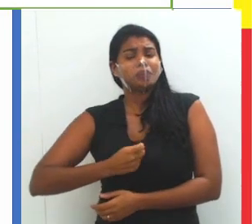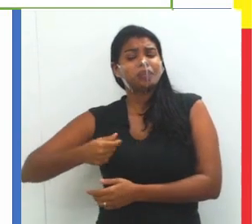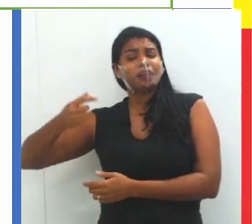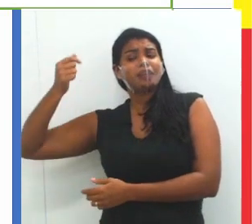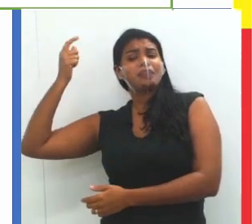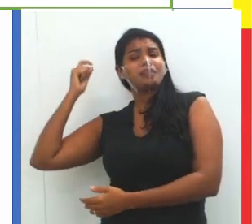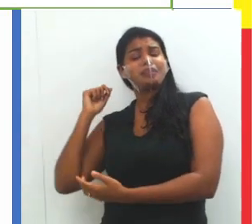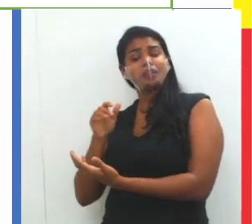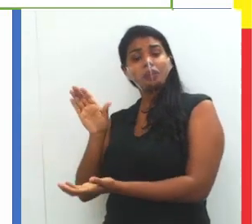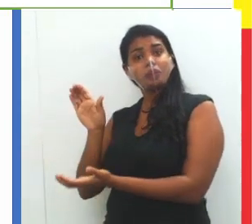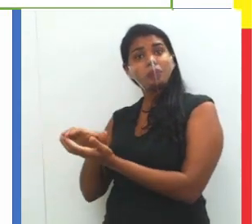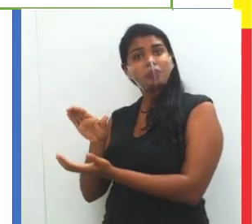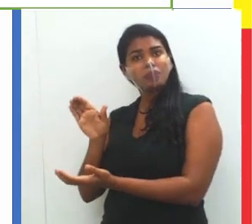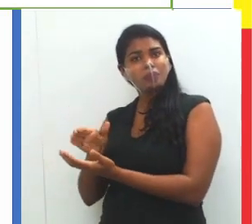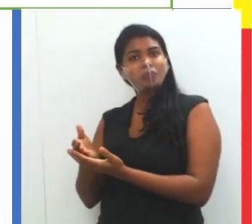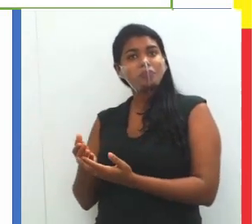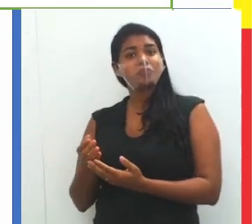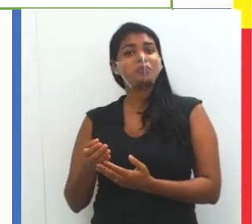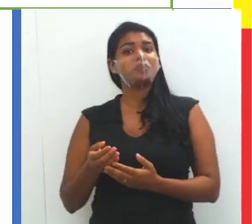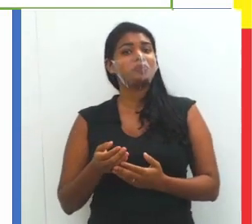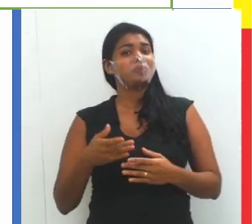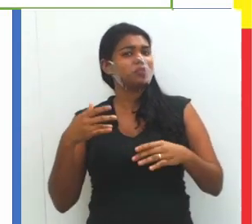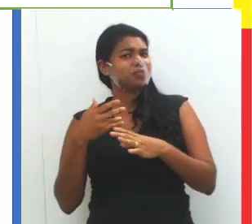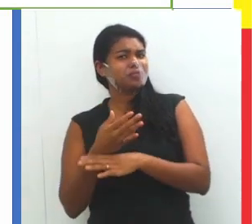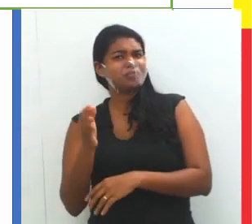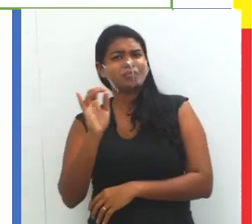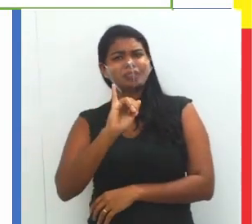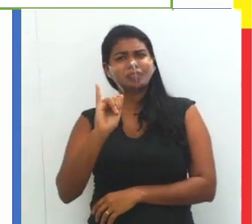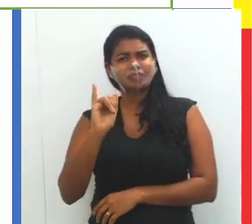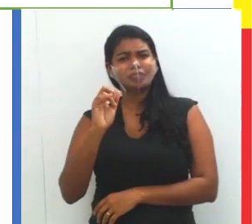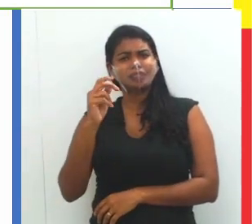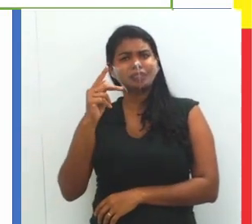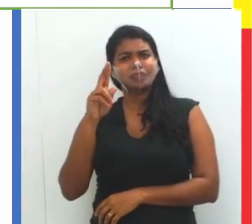de Pernambuco, de Iputinga, Arruda,